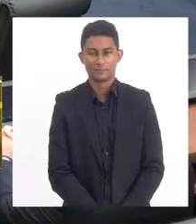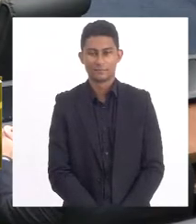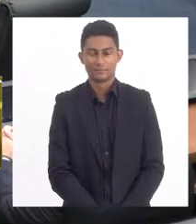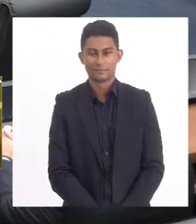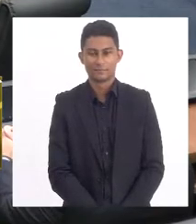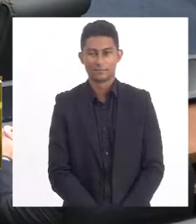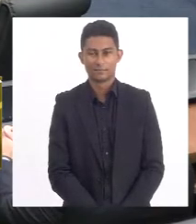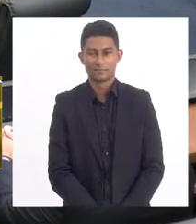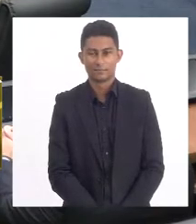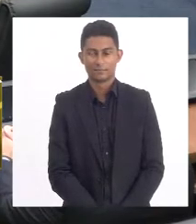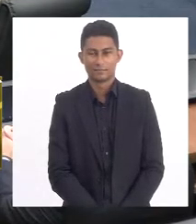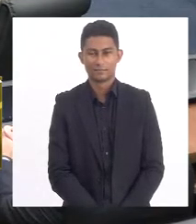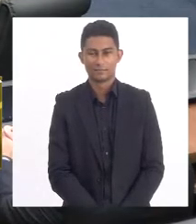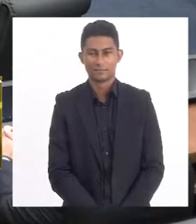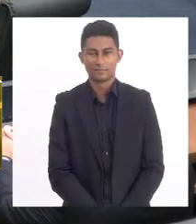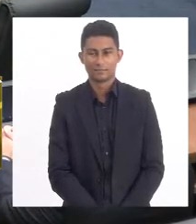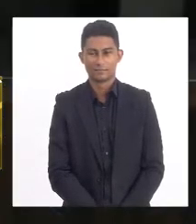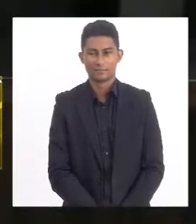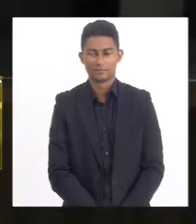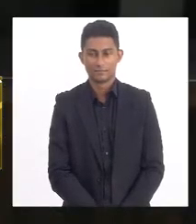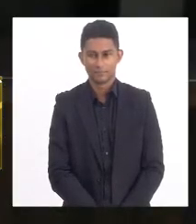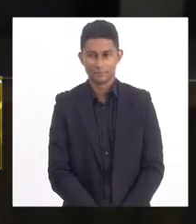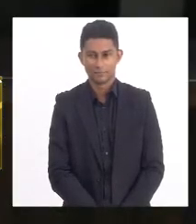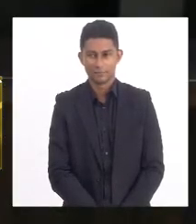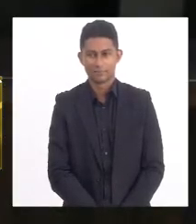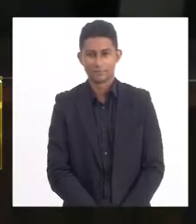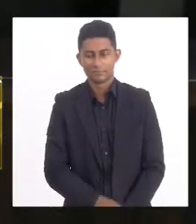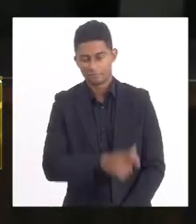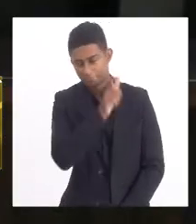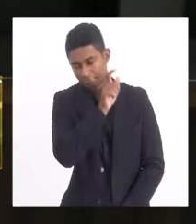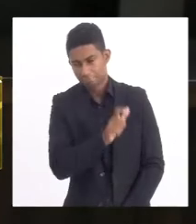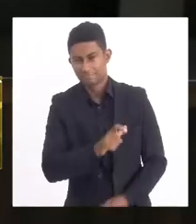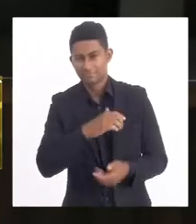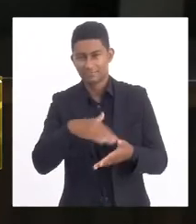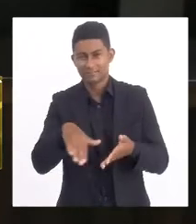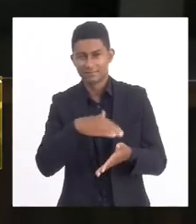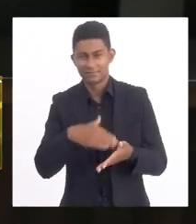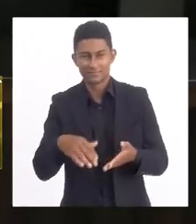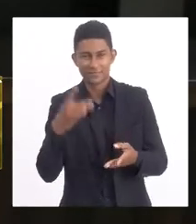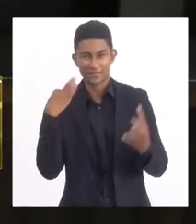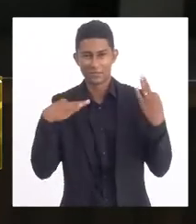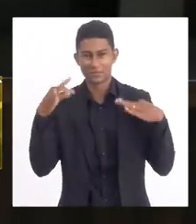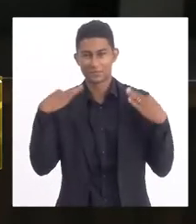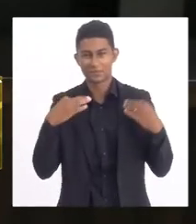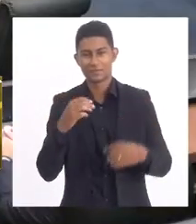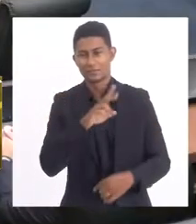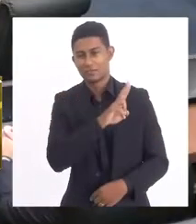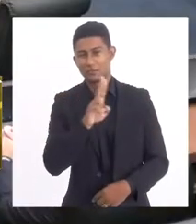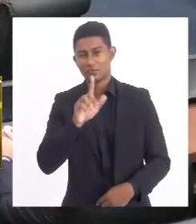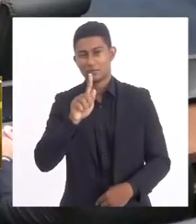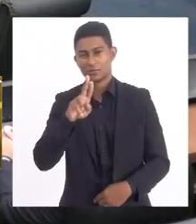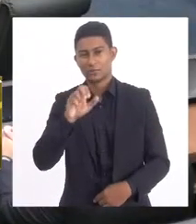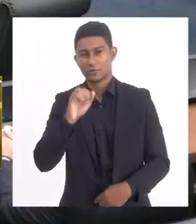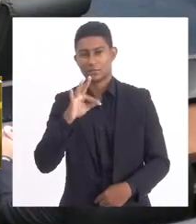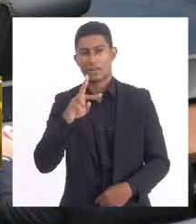e o secretário de estado de turismo Gustavo tutuca